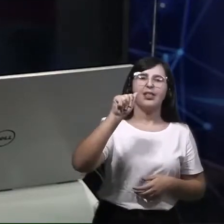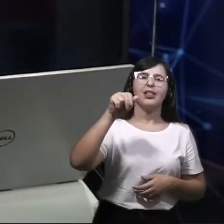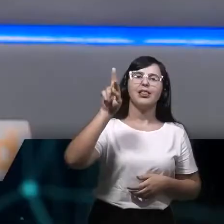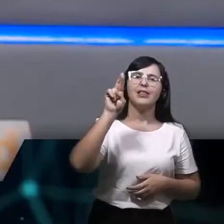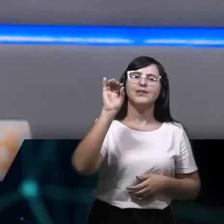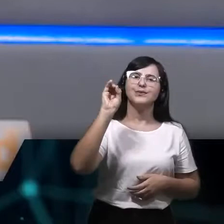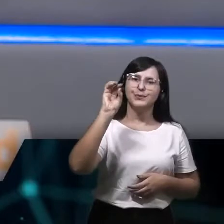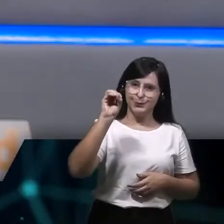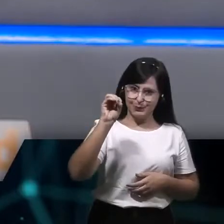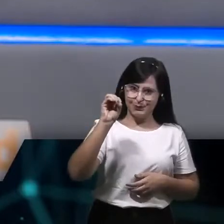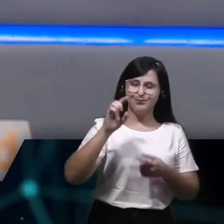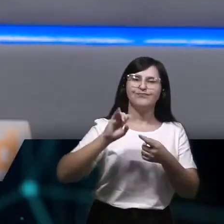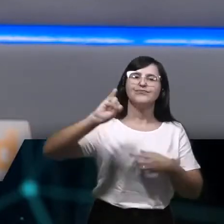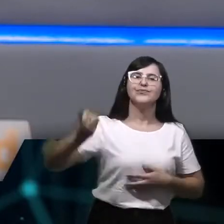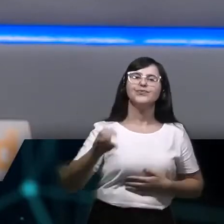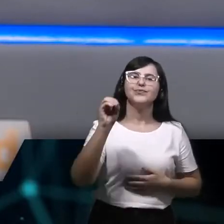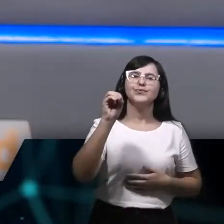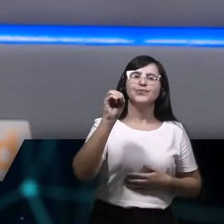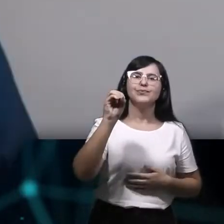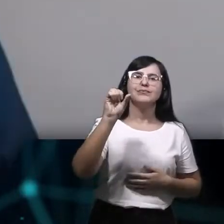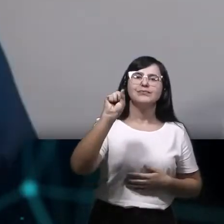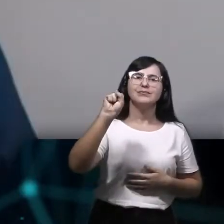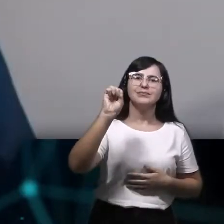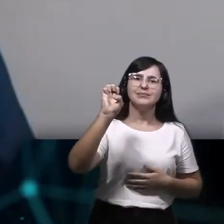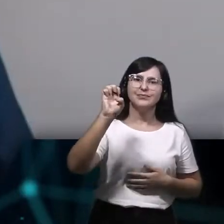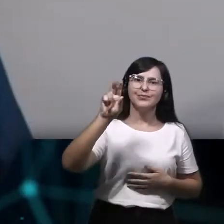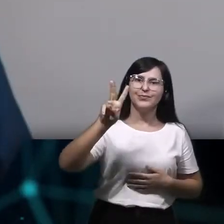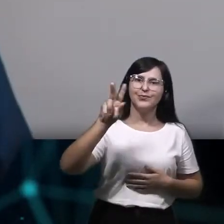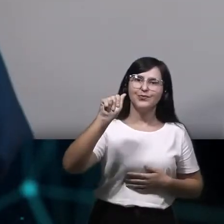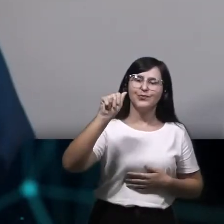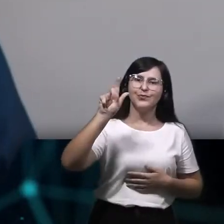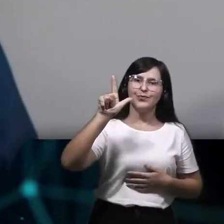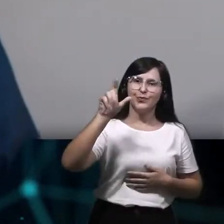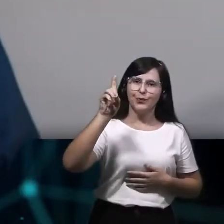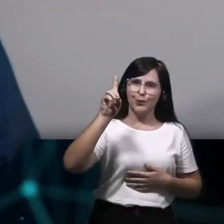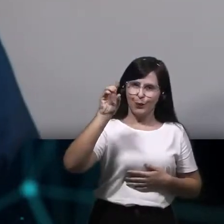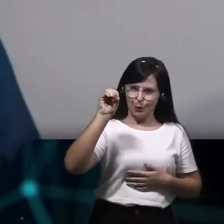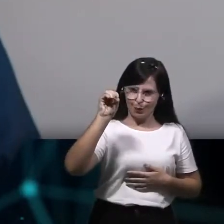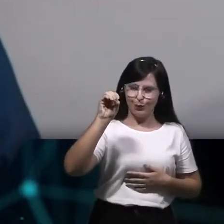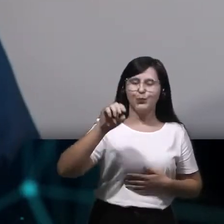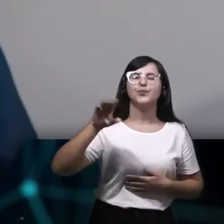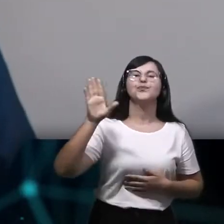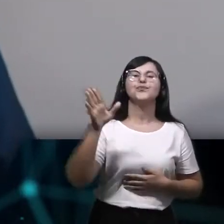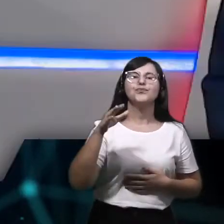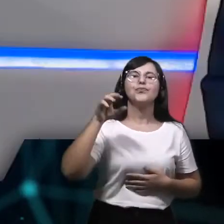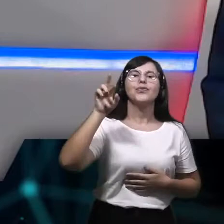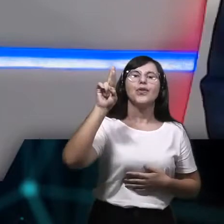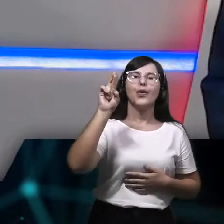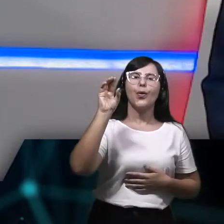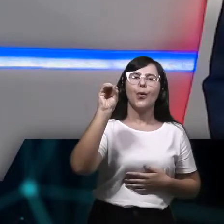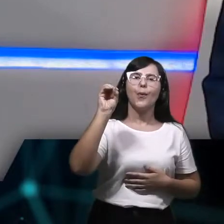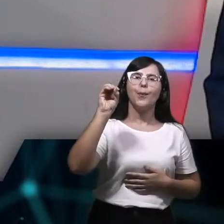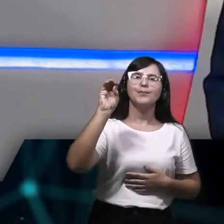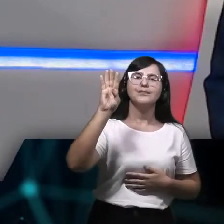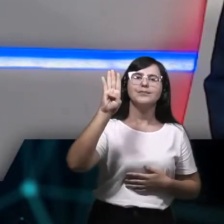do PSD, Josevaldo Cowboy, do Republicanos, Roberto Asfora, do PL,